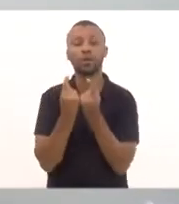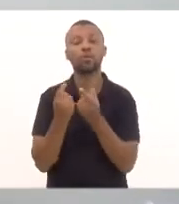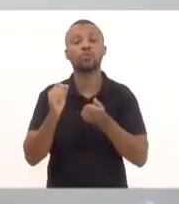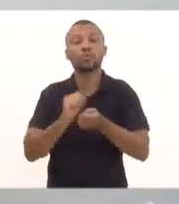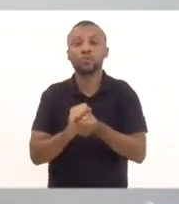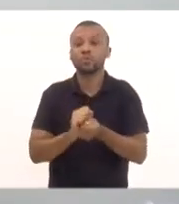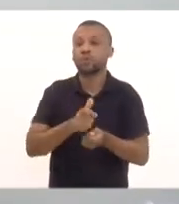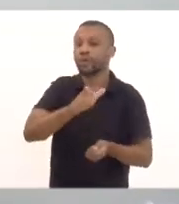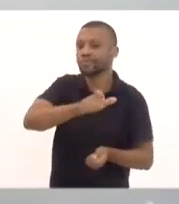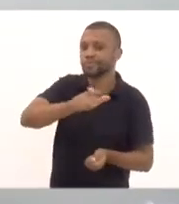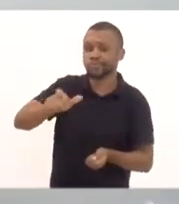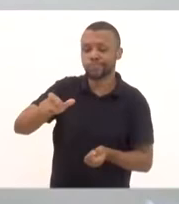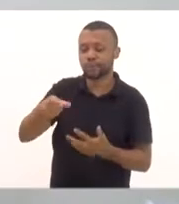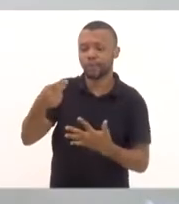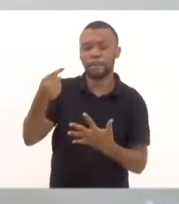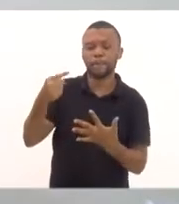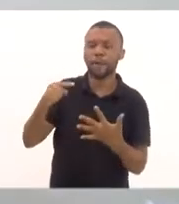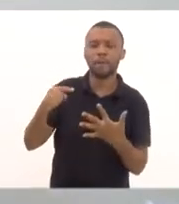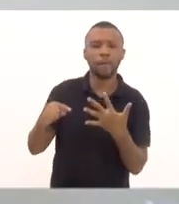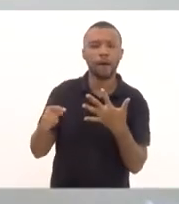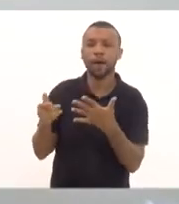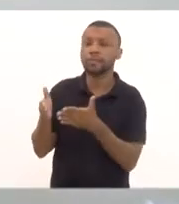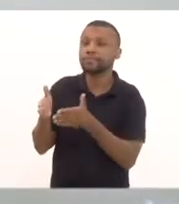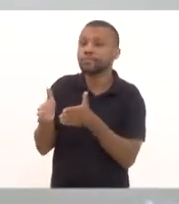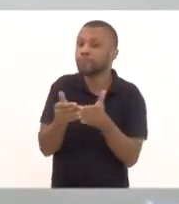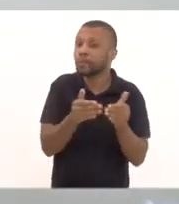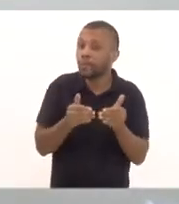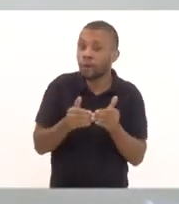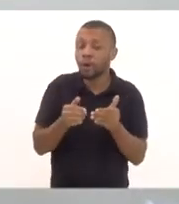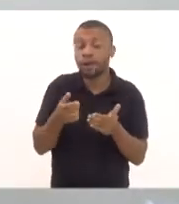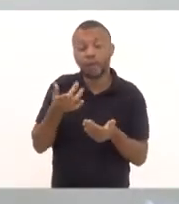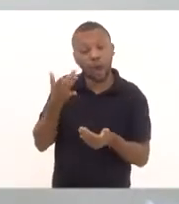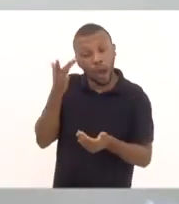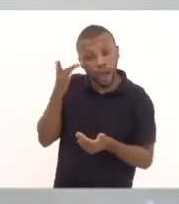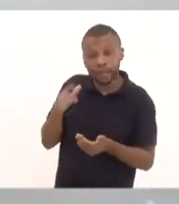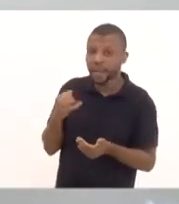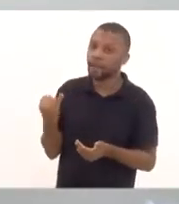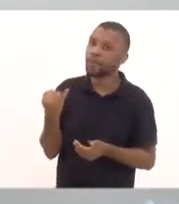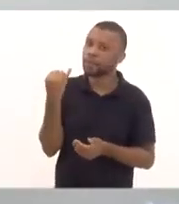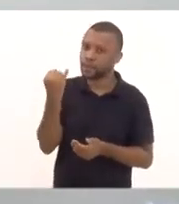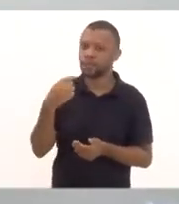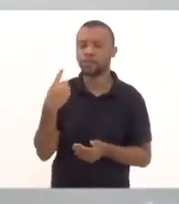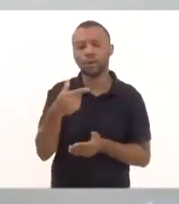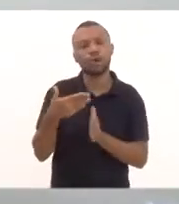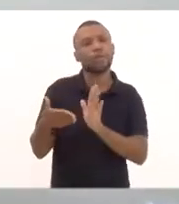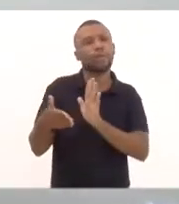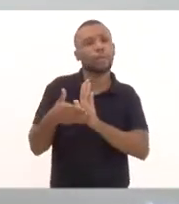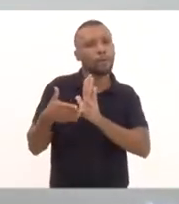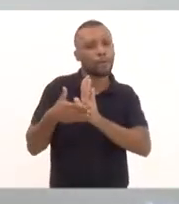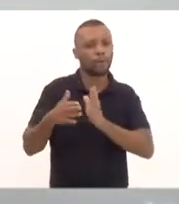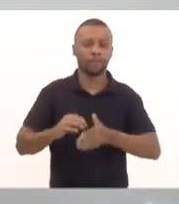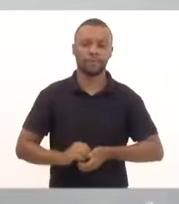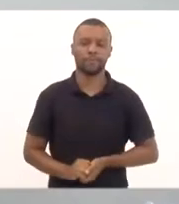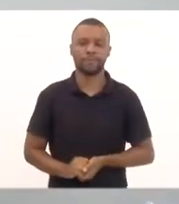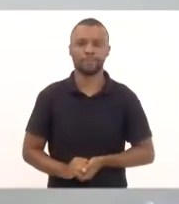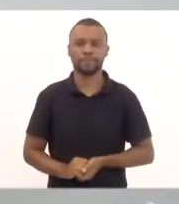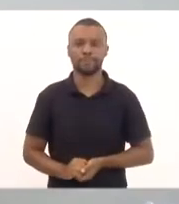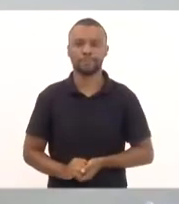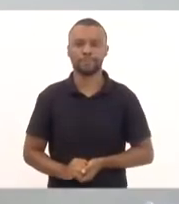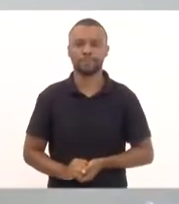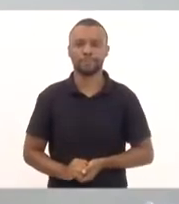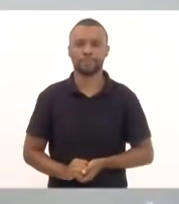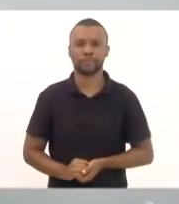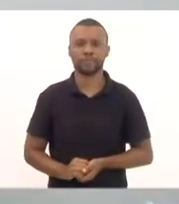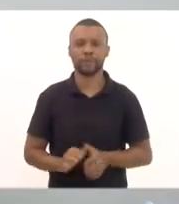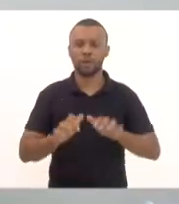os seguintes requerimentos que eu acho que devam ser já a proposta envio do